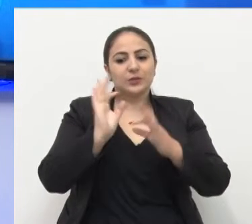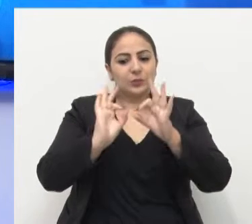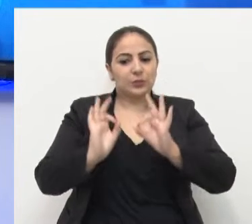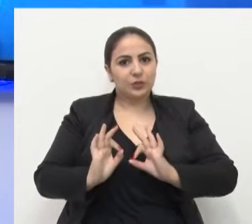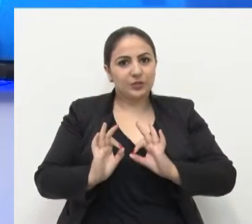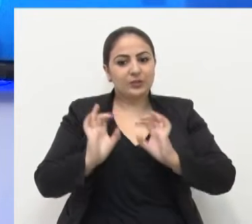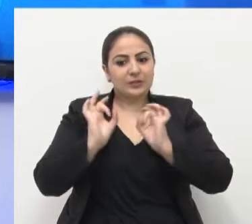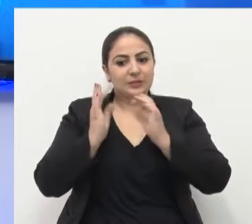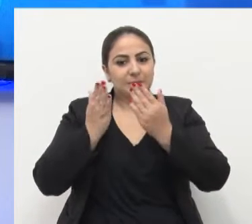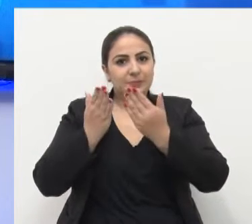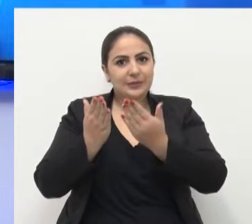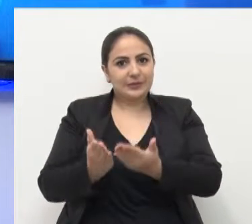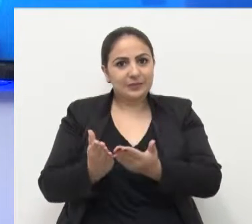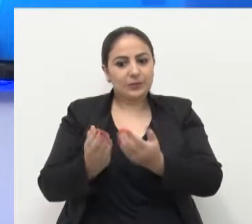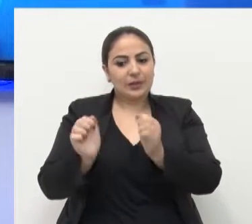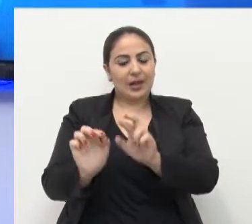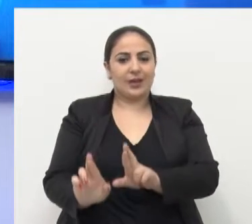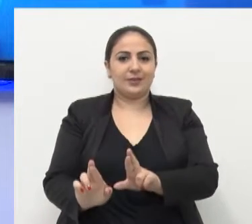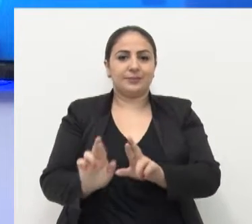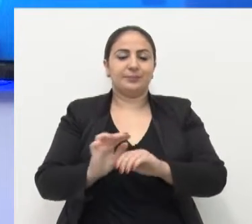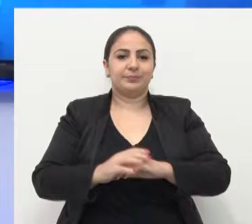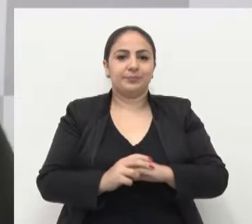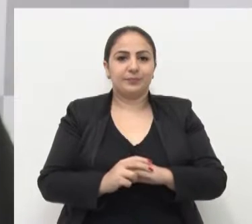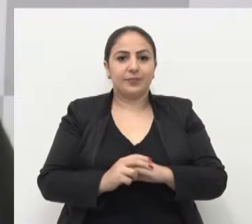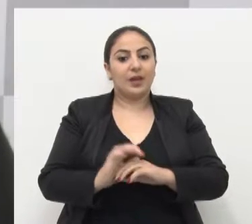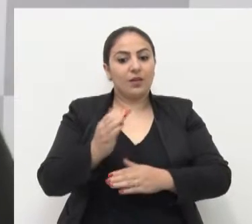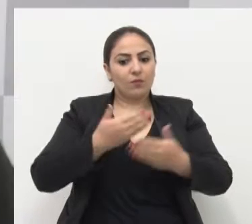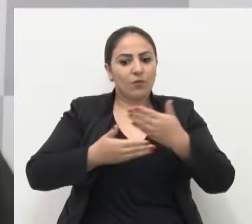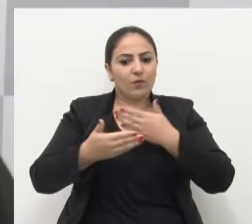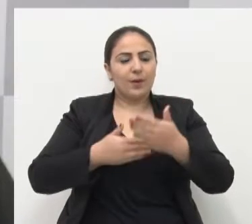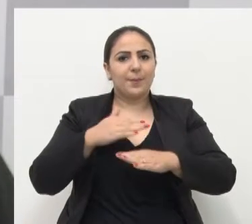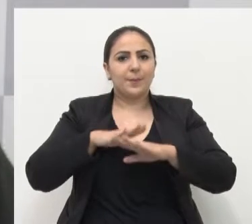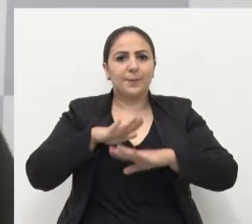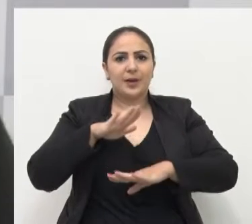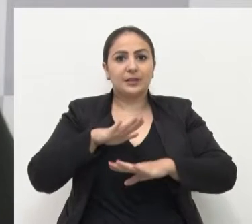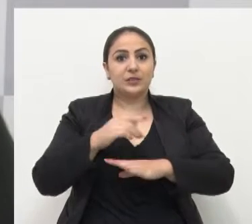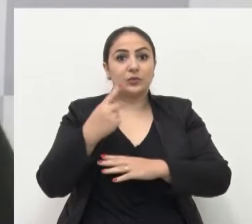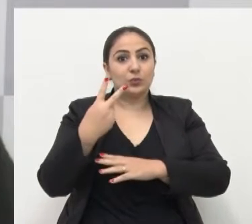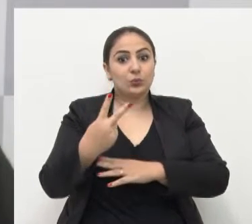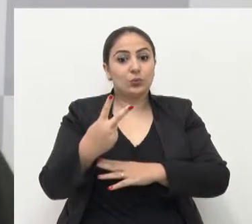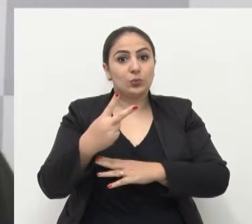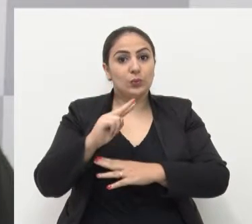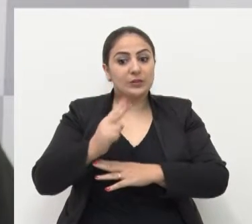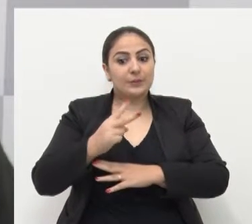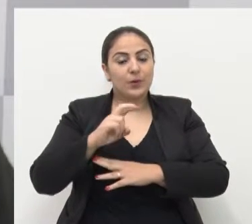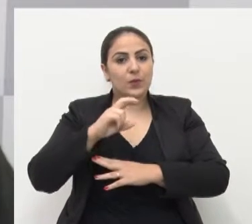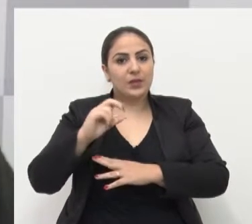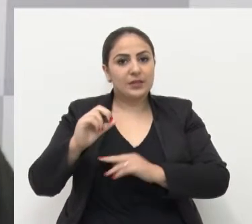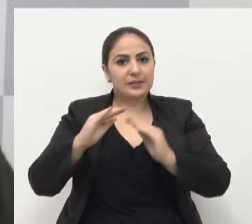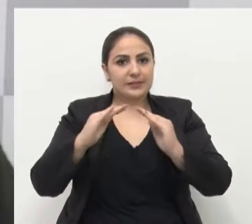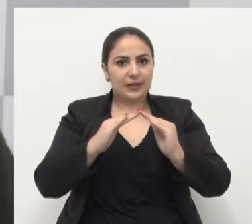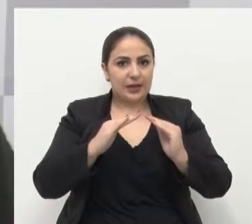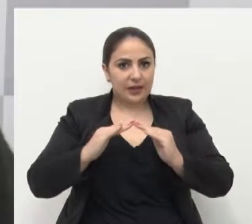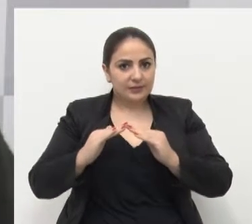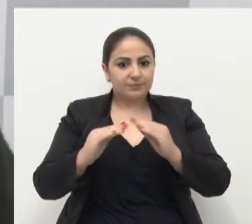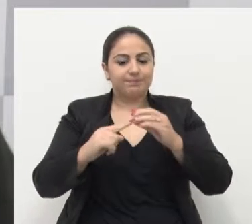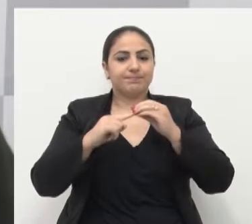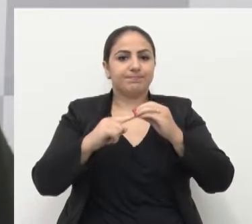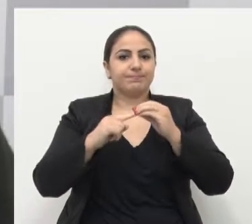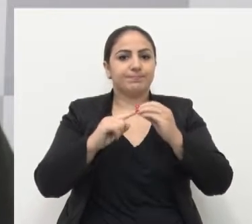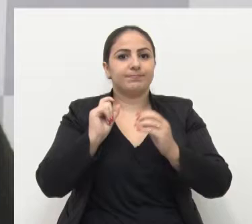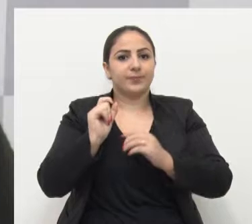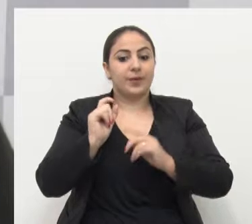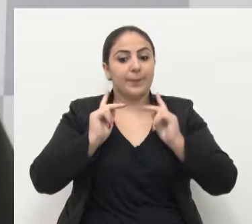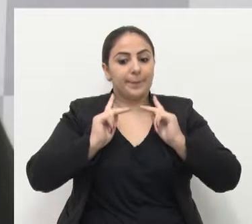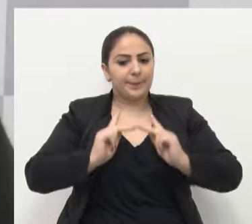conheça o projeto dele específico para a área que vai envolver nada mais nada menos que duas mil e quinhentas casas né